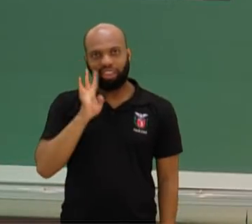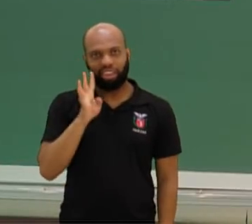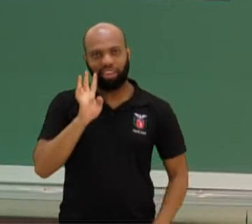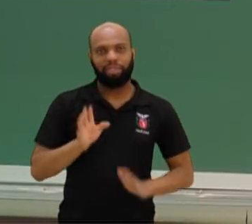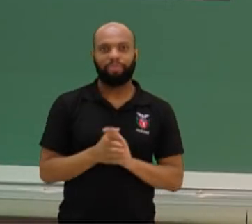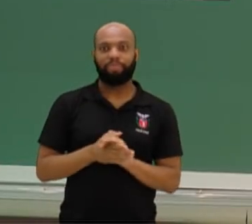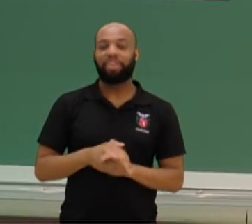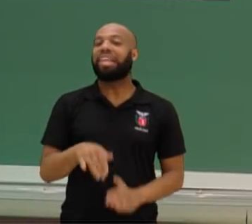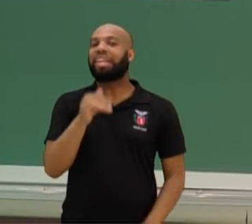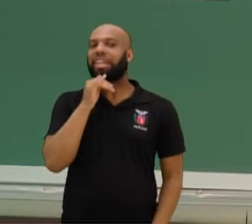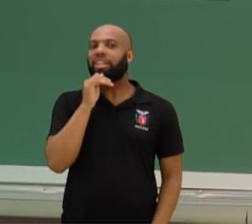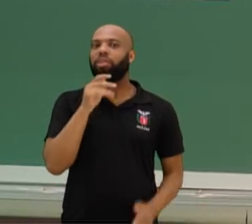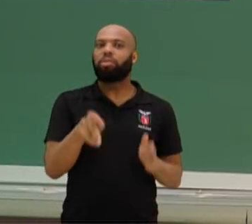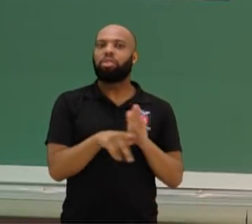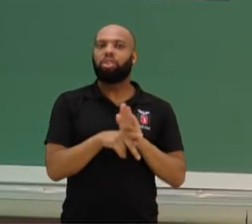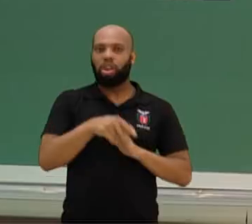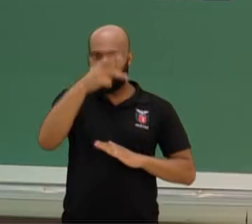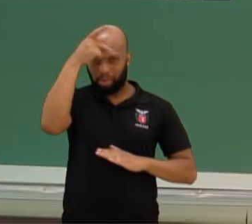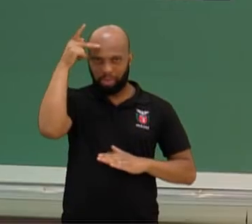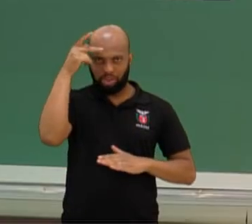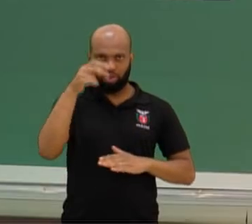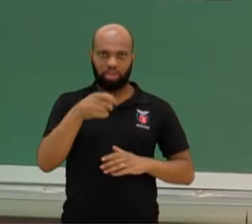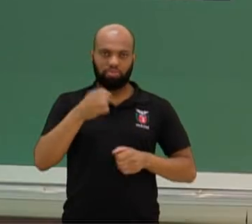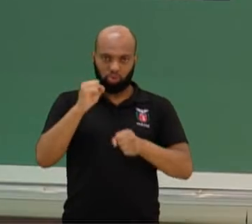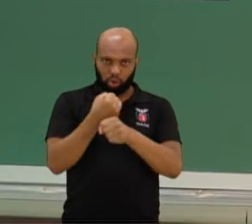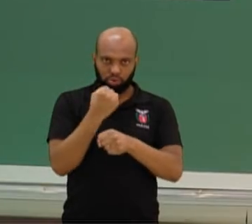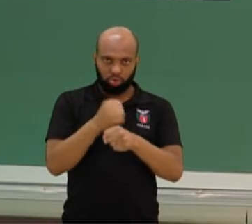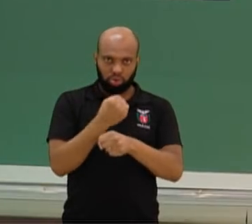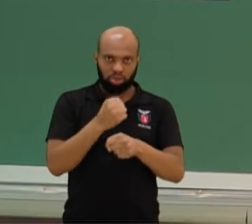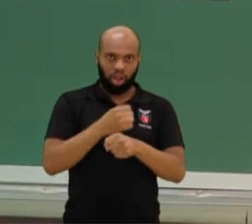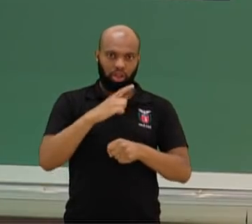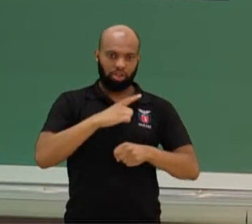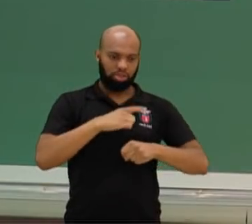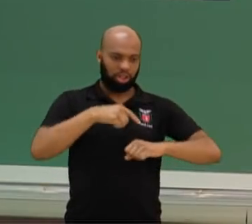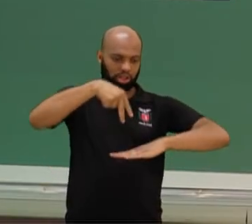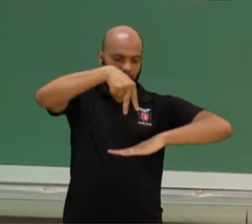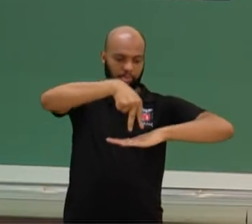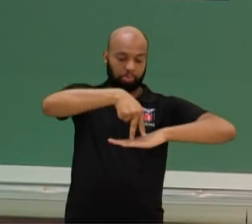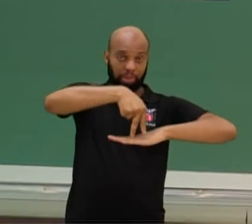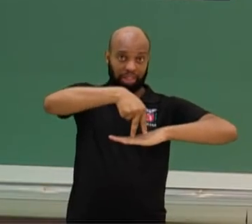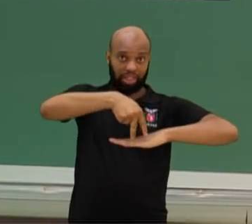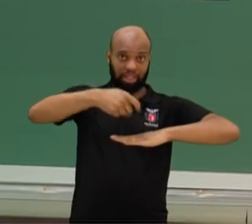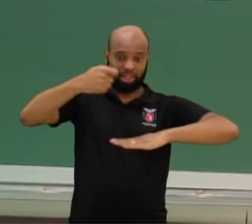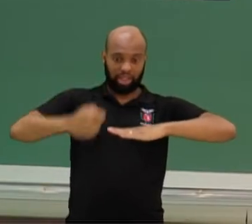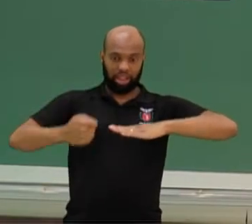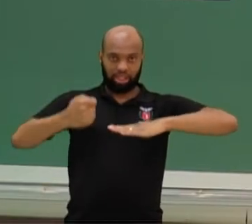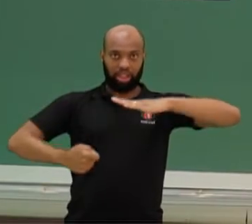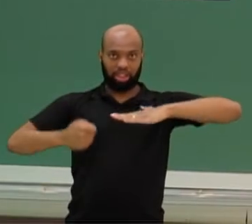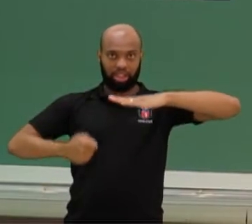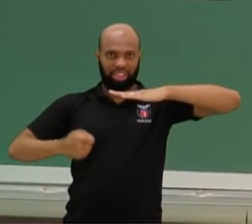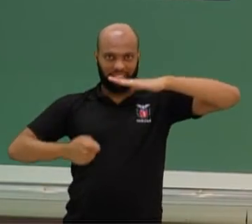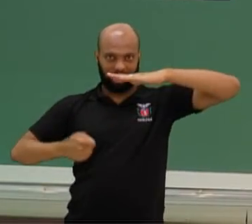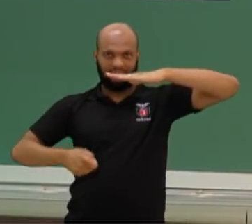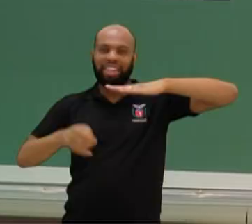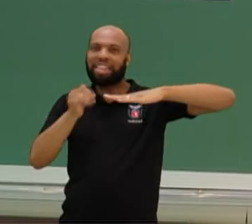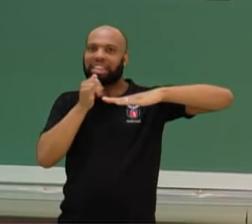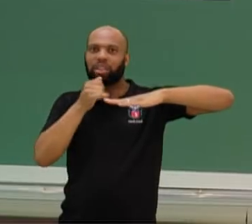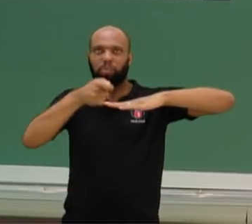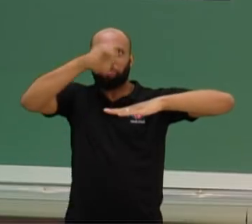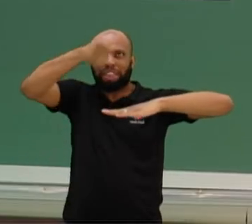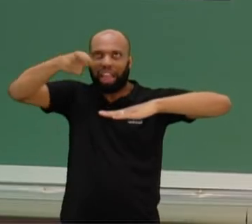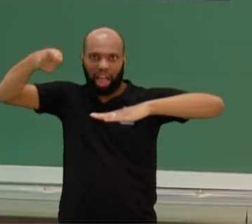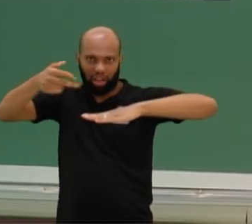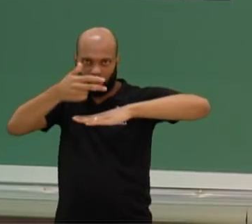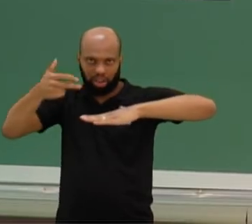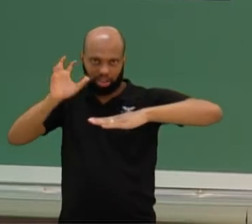Então, pensa num andaime de construção que funciona com cordas, que o pessoal da construção tem que puxar a corda para o andaime